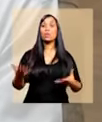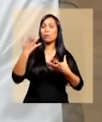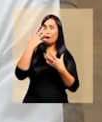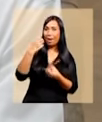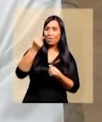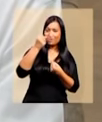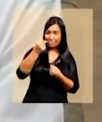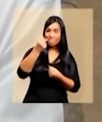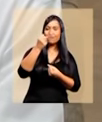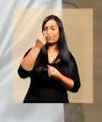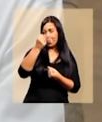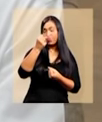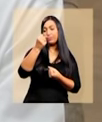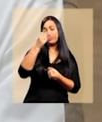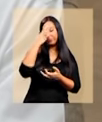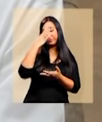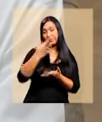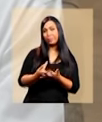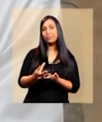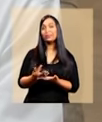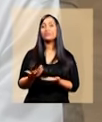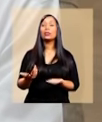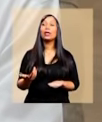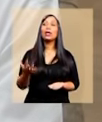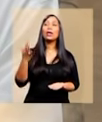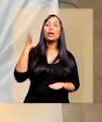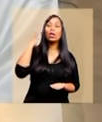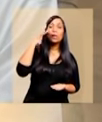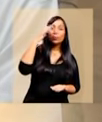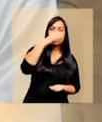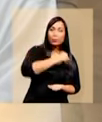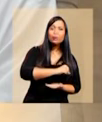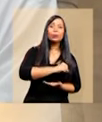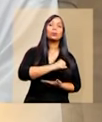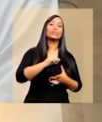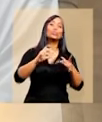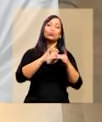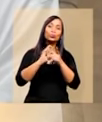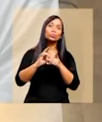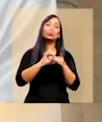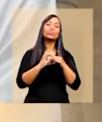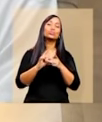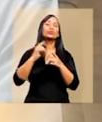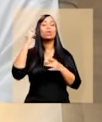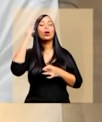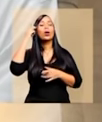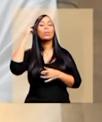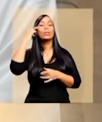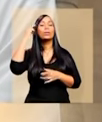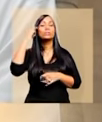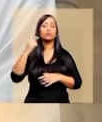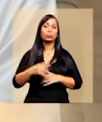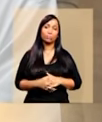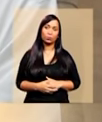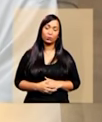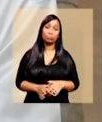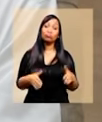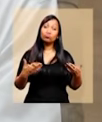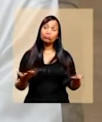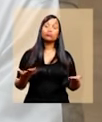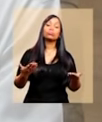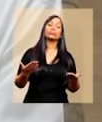Então, a fé é uma compreensão alargada, arraigada à consciência.